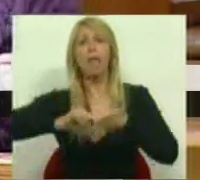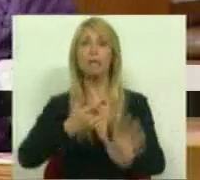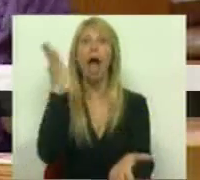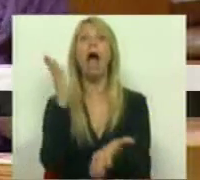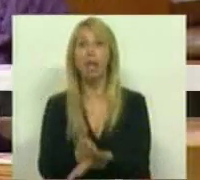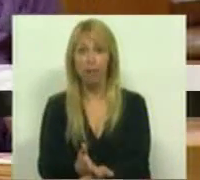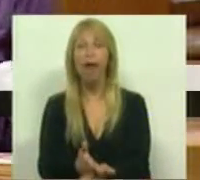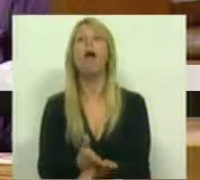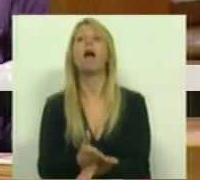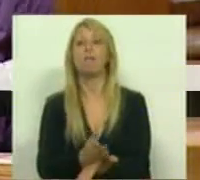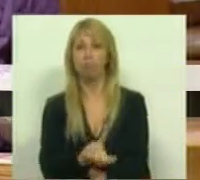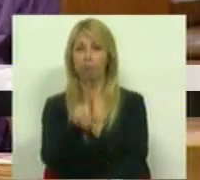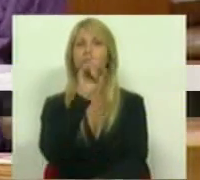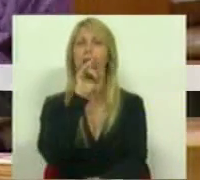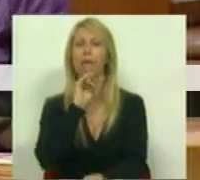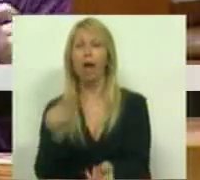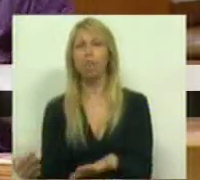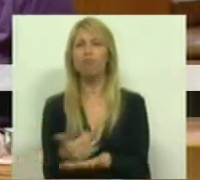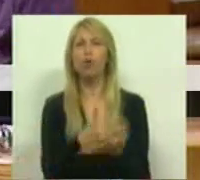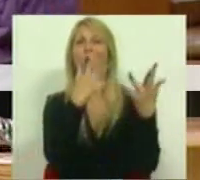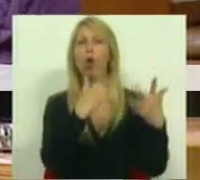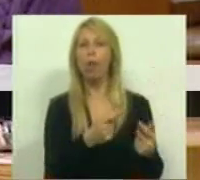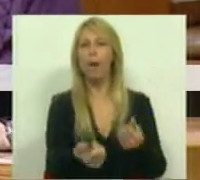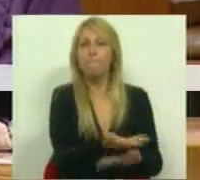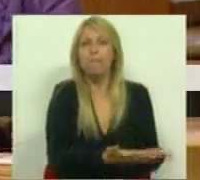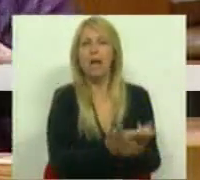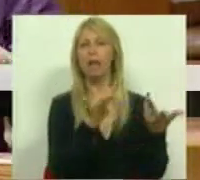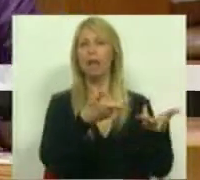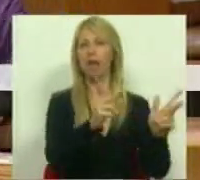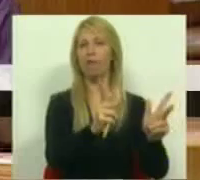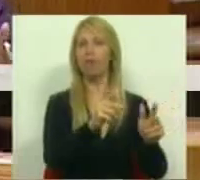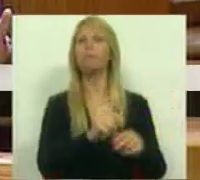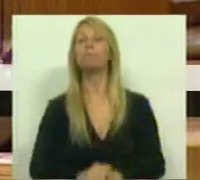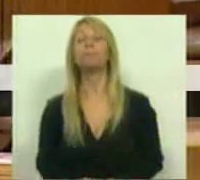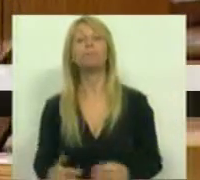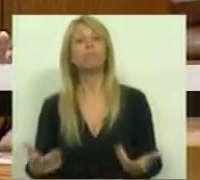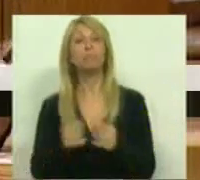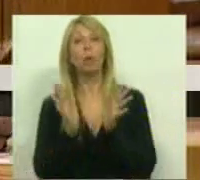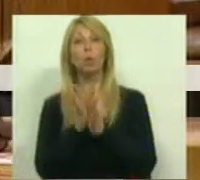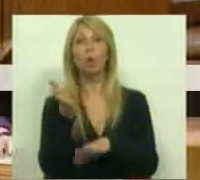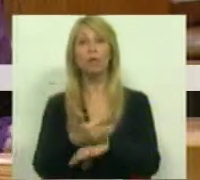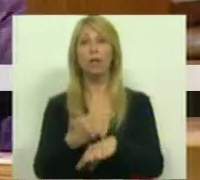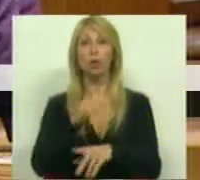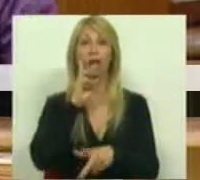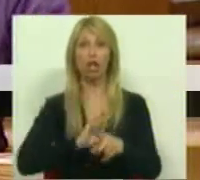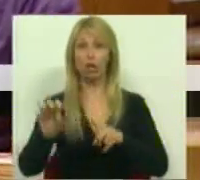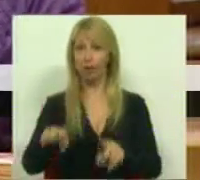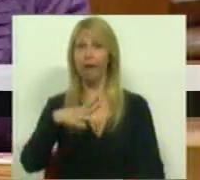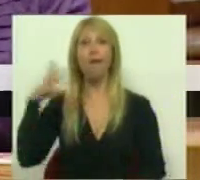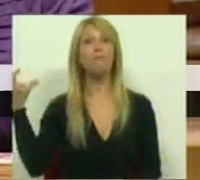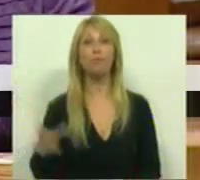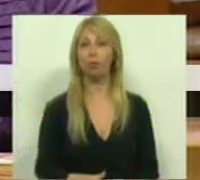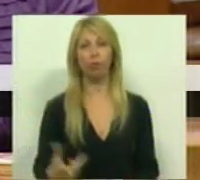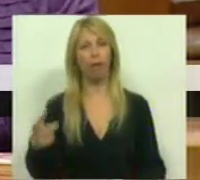até que compense ter uma conta no mercado supostamente livre. Todo o setor da energia em Portugal é um